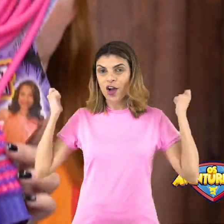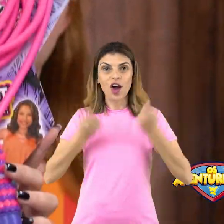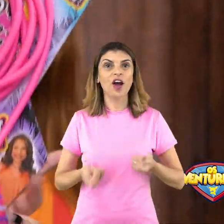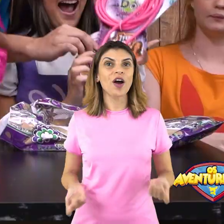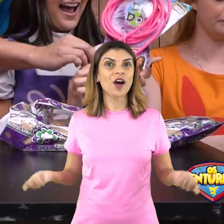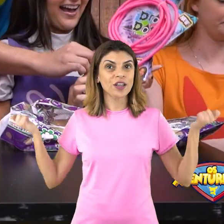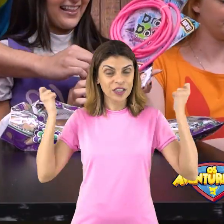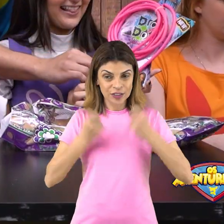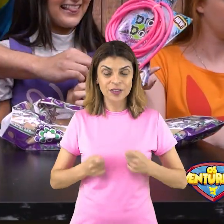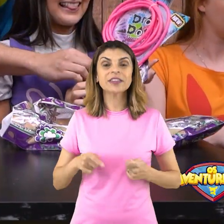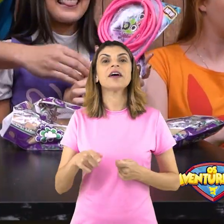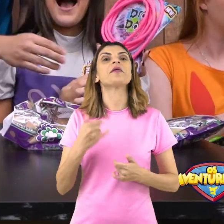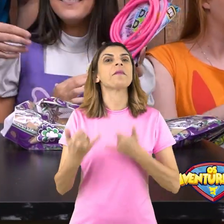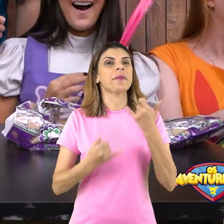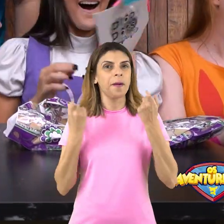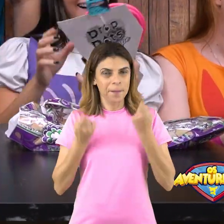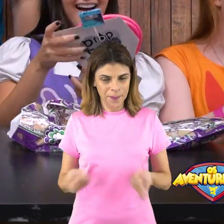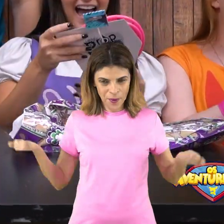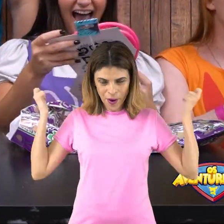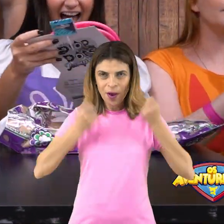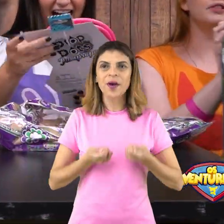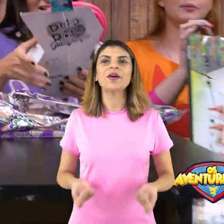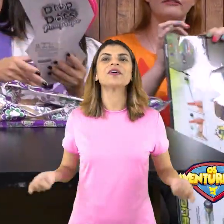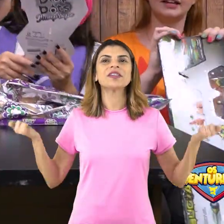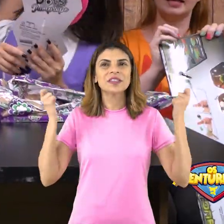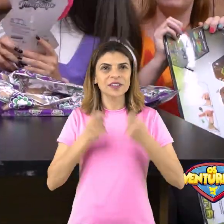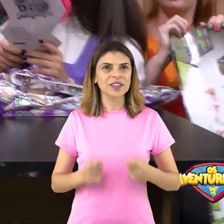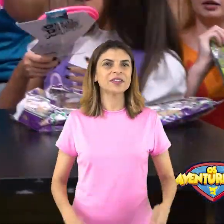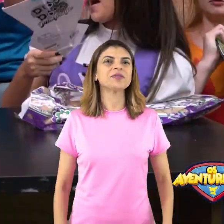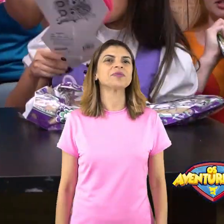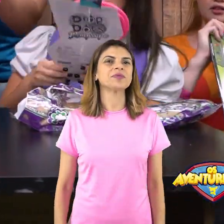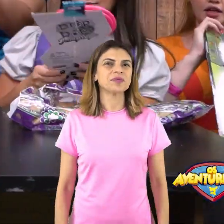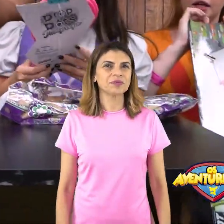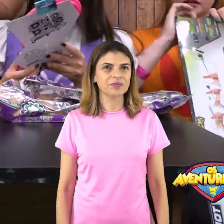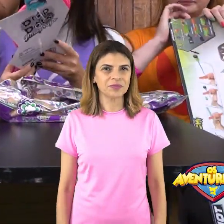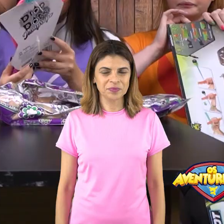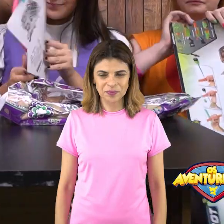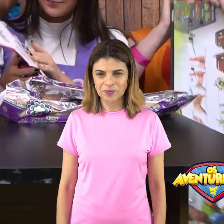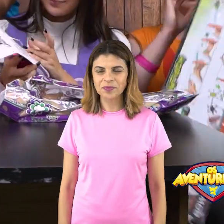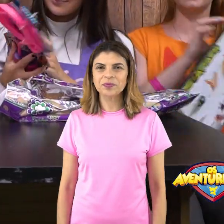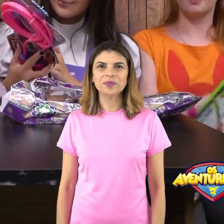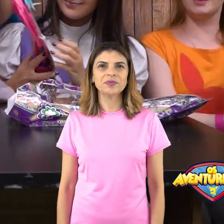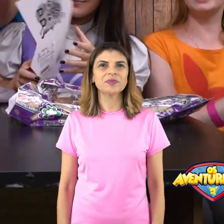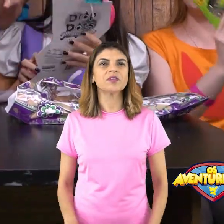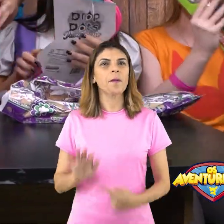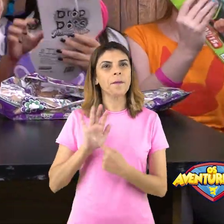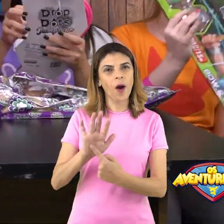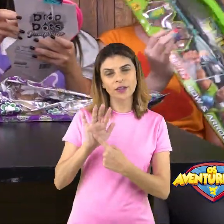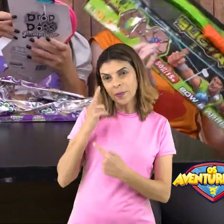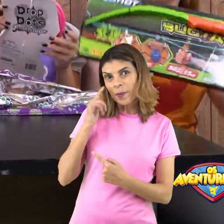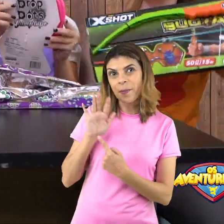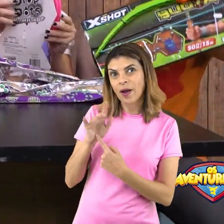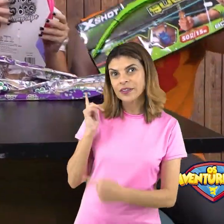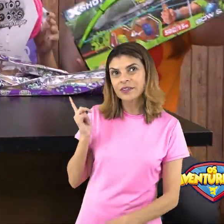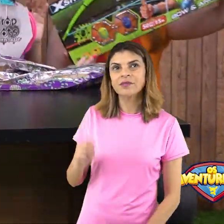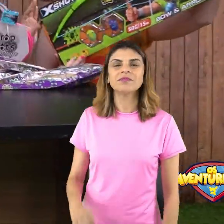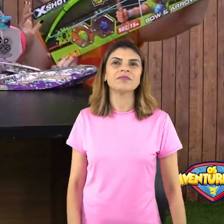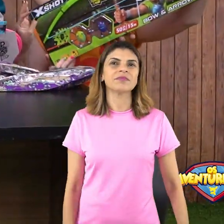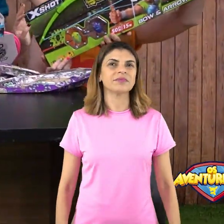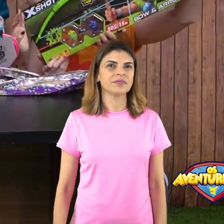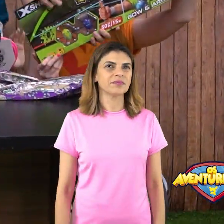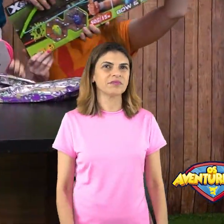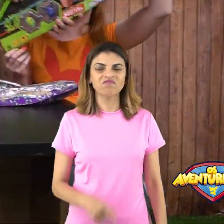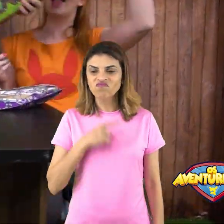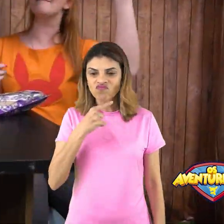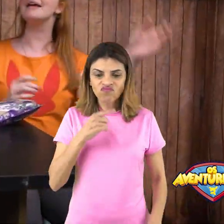Pular corda, vai ter que pular corda, aventureira roxa. Eu fiz uma raspadinha pra abrir meu historinha. Mostra aqui os brinquedos. Esse é grandão. Eu não consegui